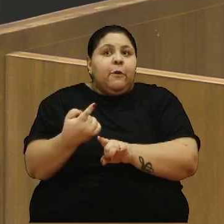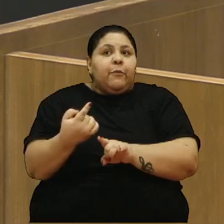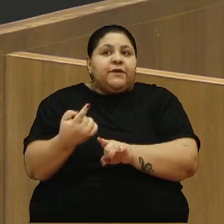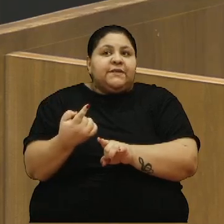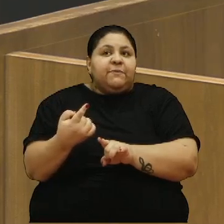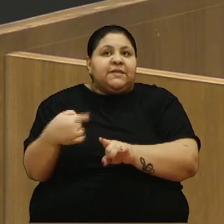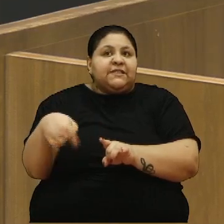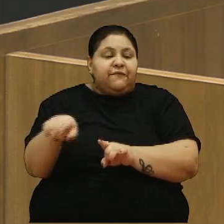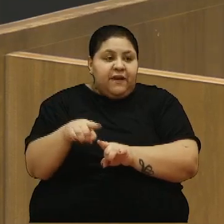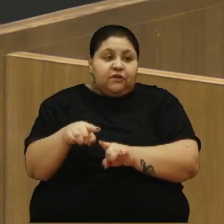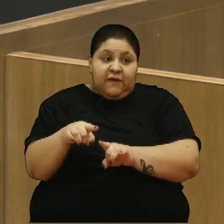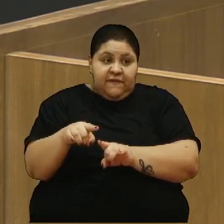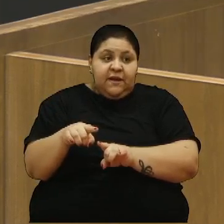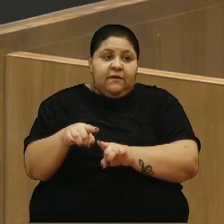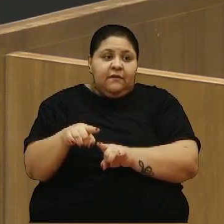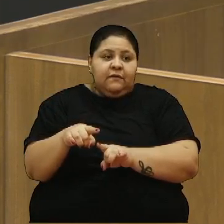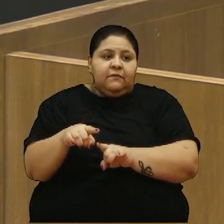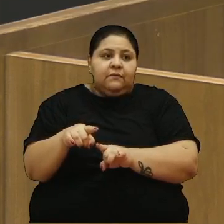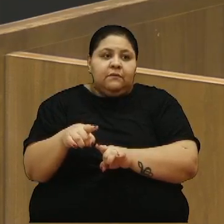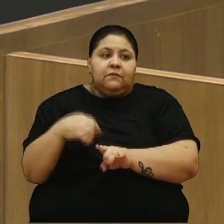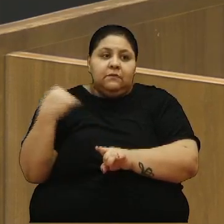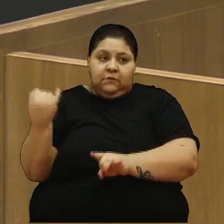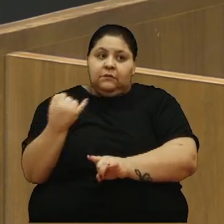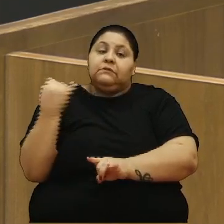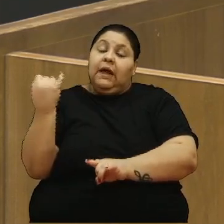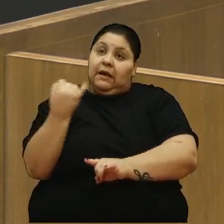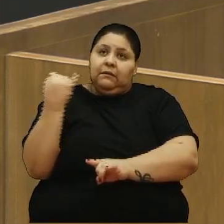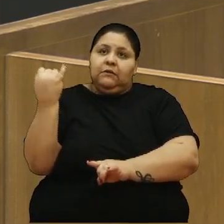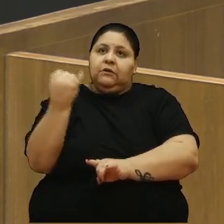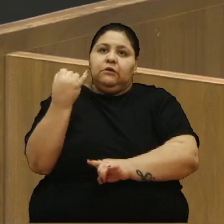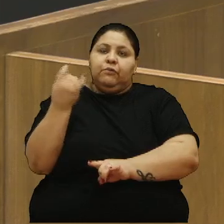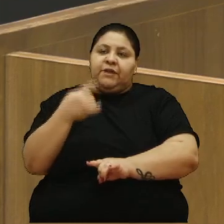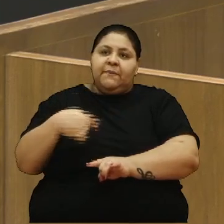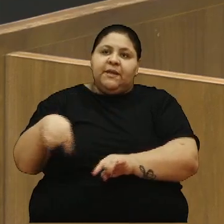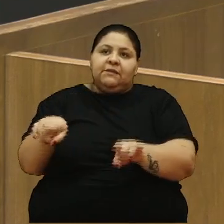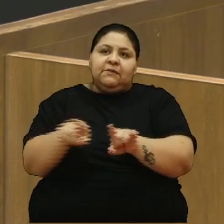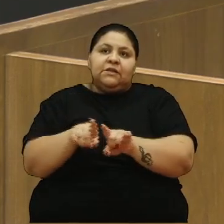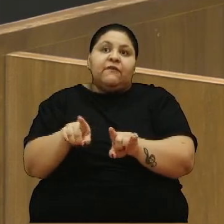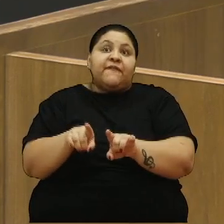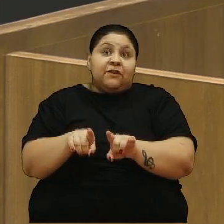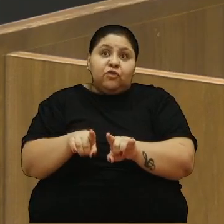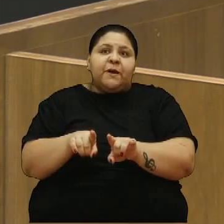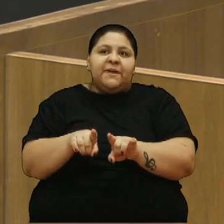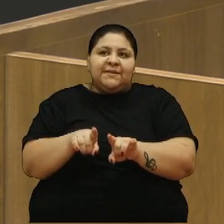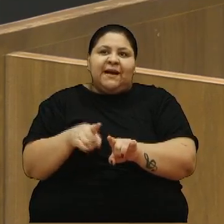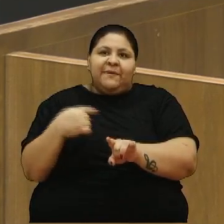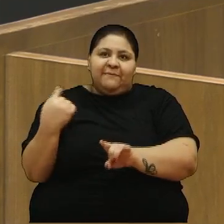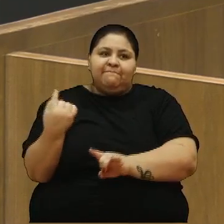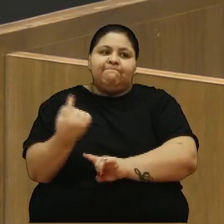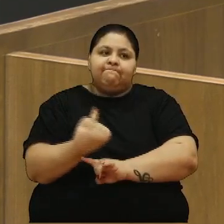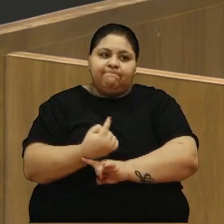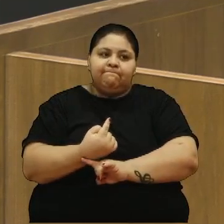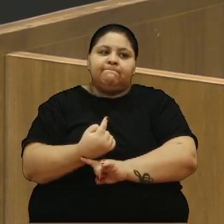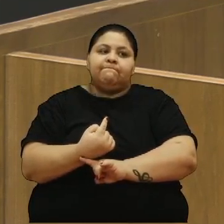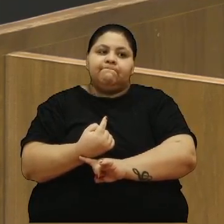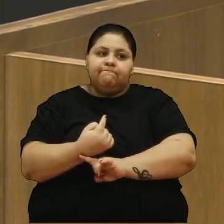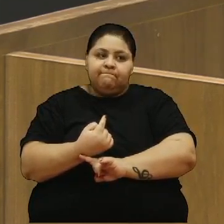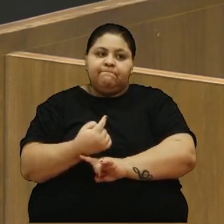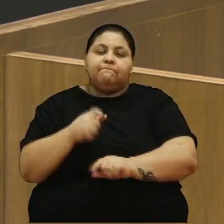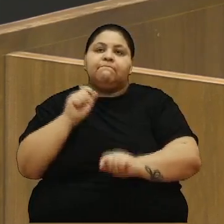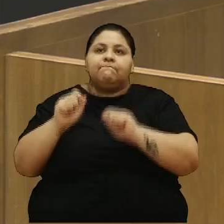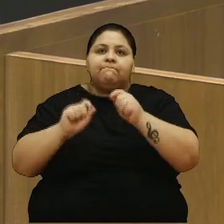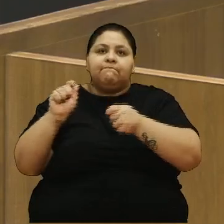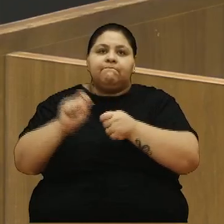uma filosofia até, e importante. Então, eu não vou pensar só no que fazer